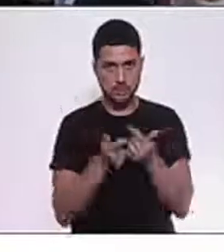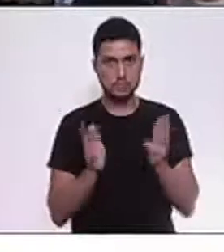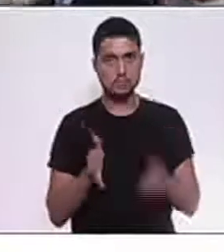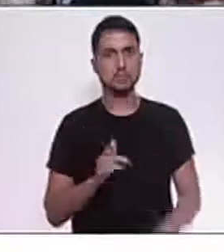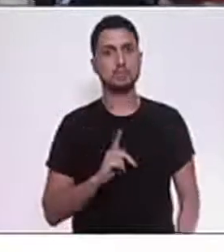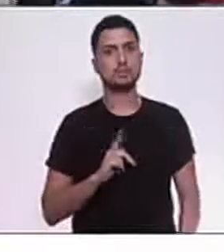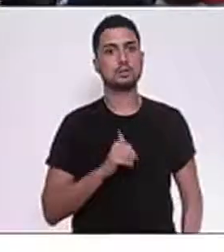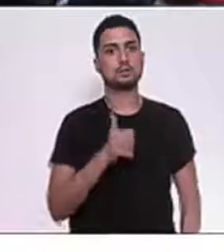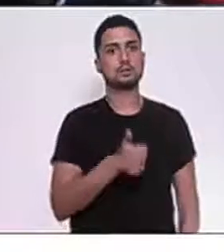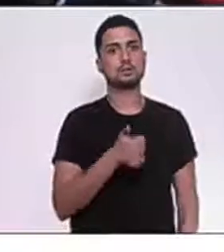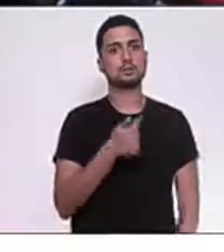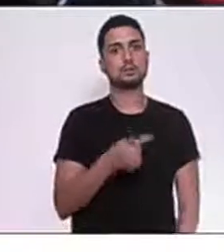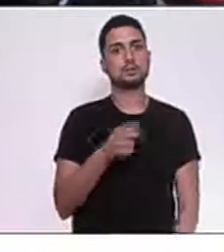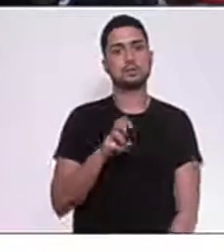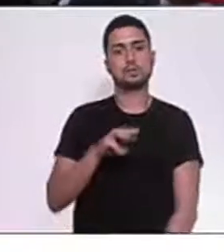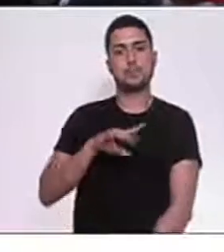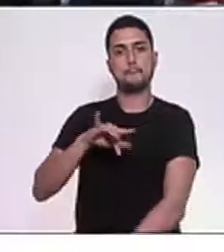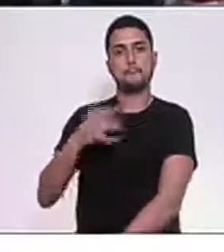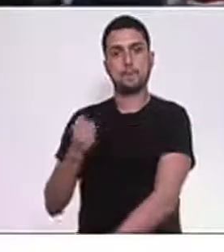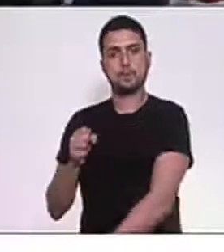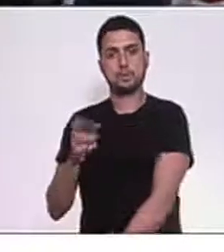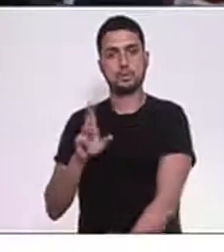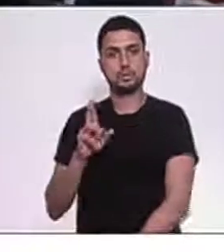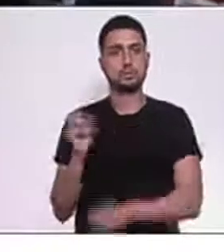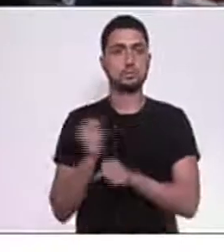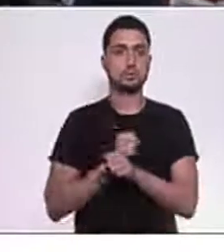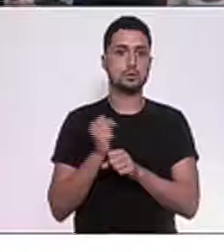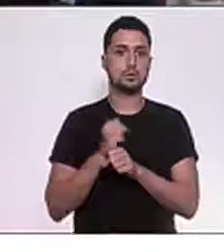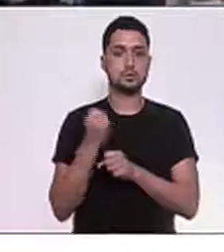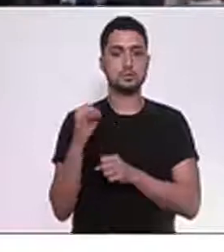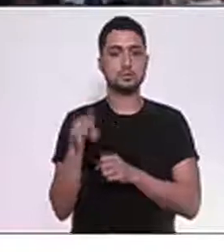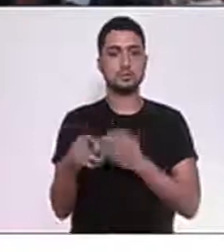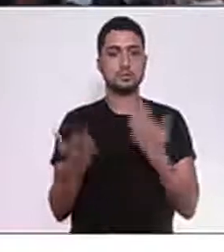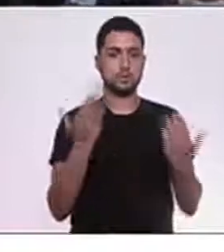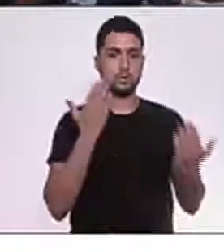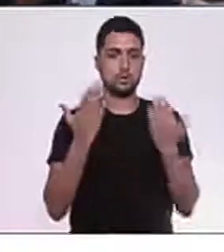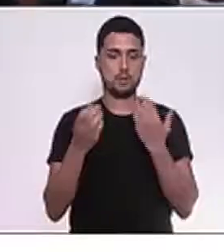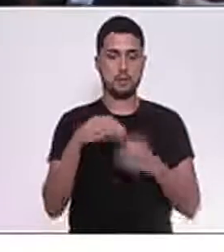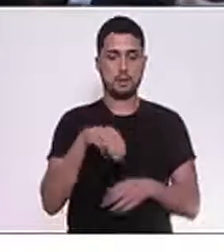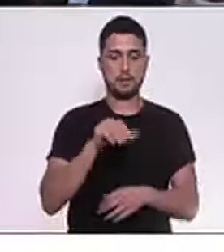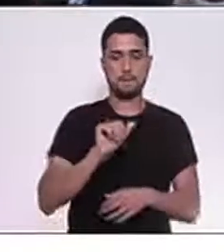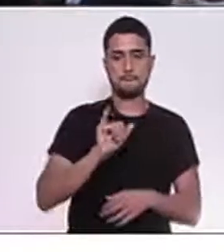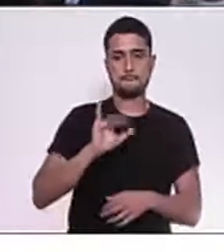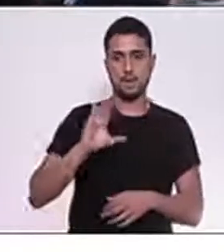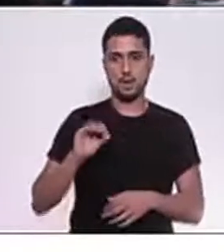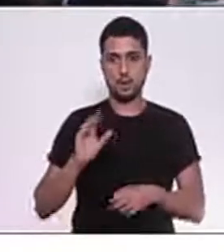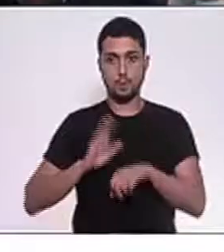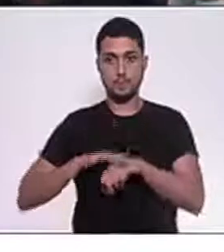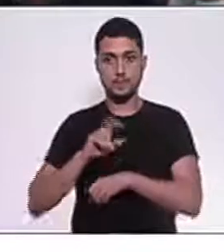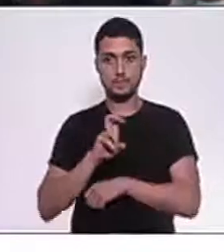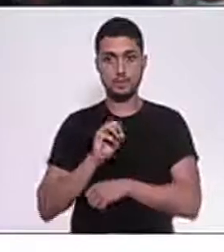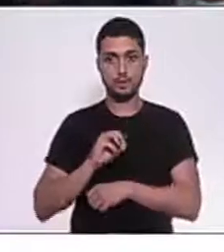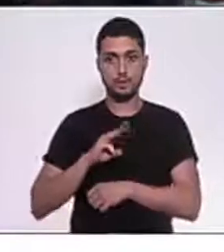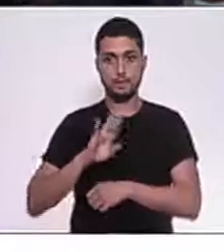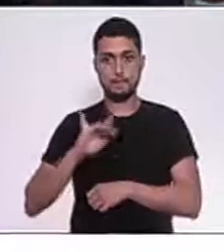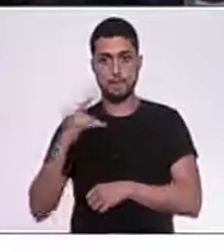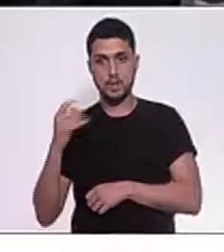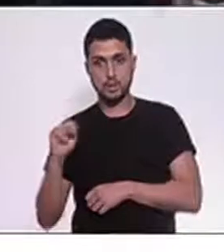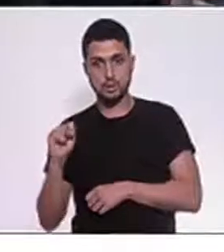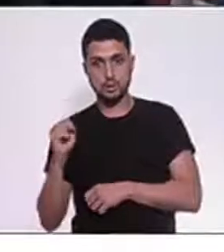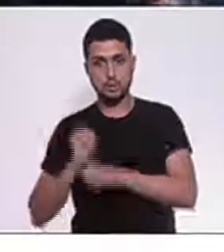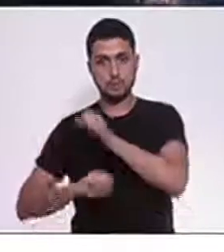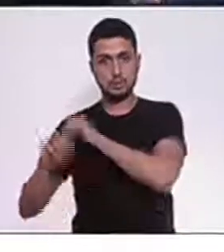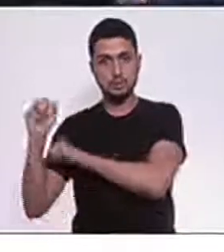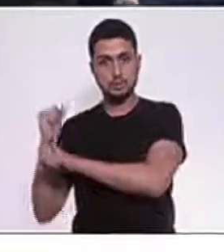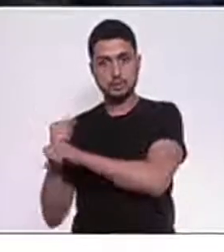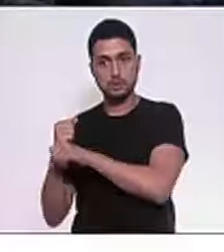de R$ 175 milhões por ano. Mas se você comparar só maio arrecadou mais 50 milhões do que o ano anterior.